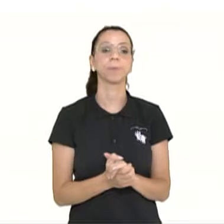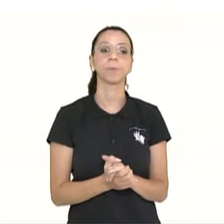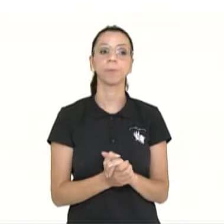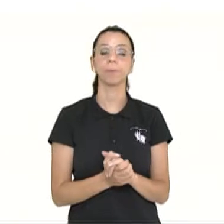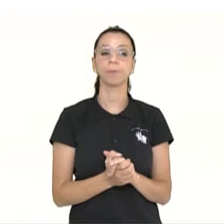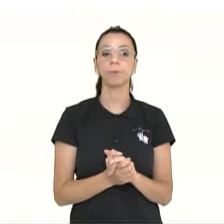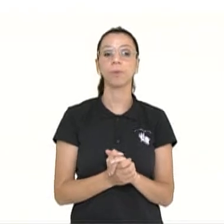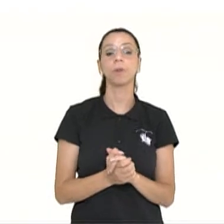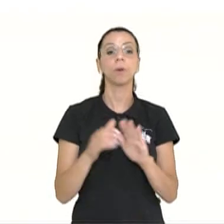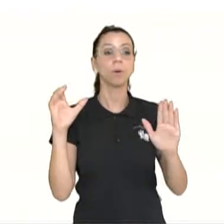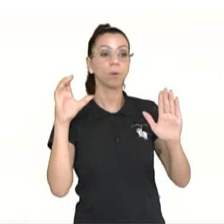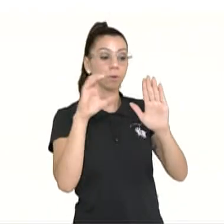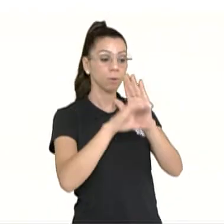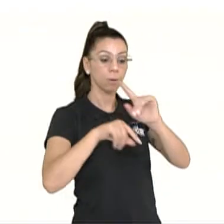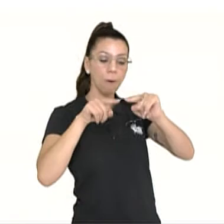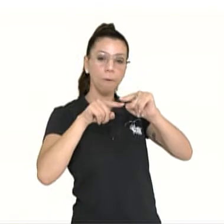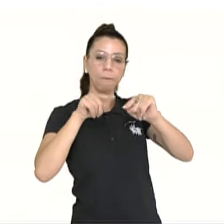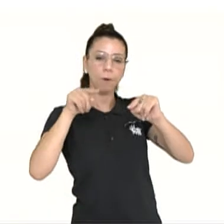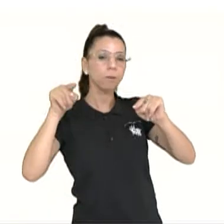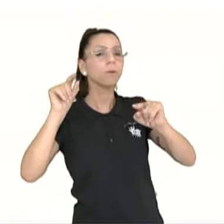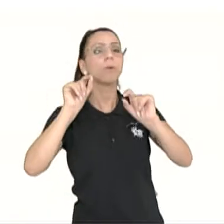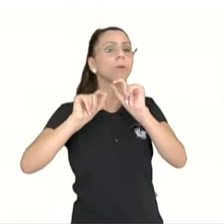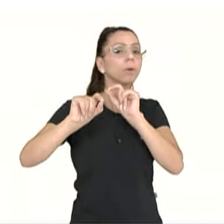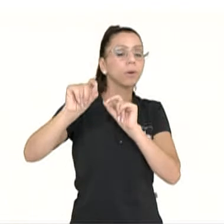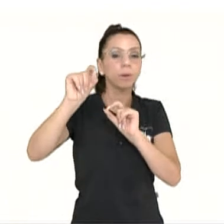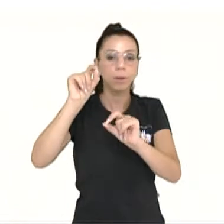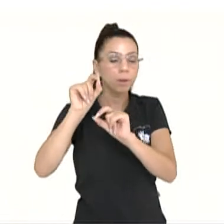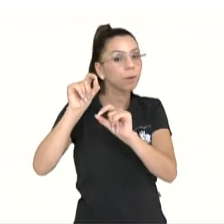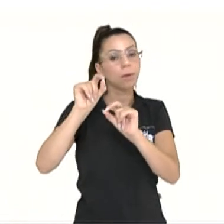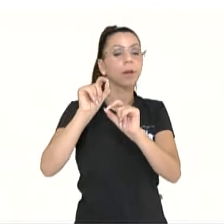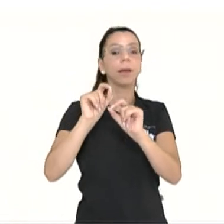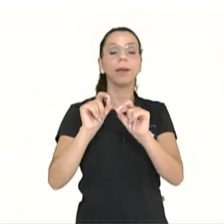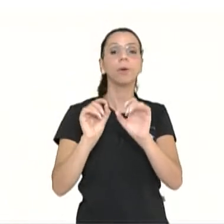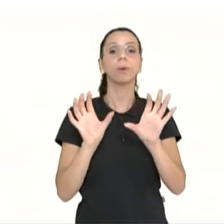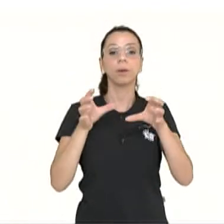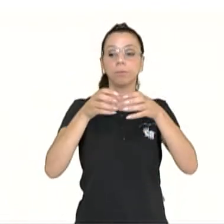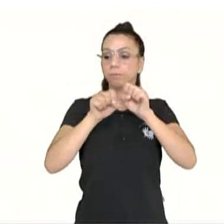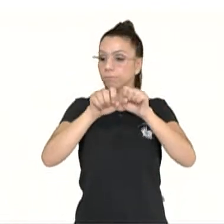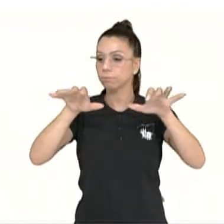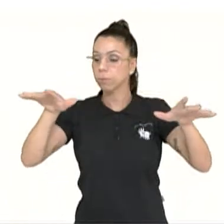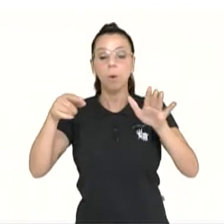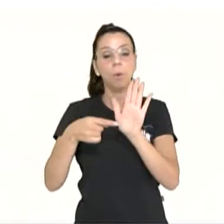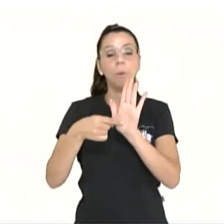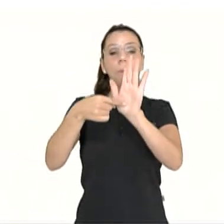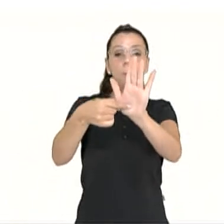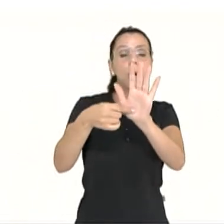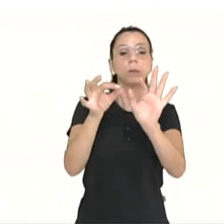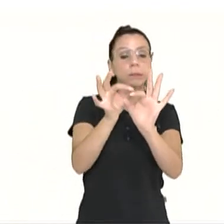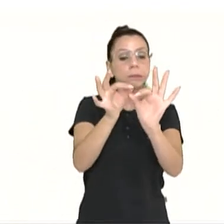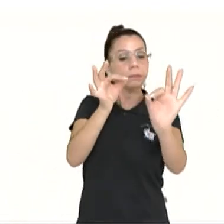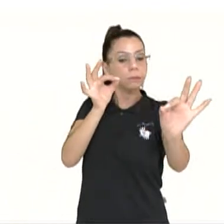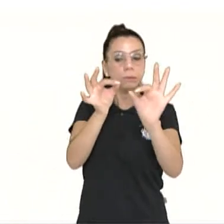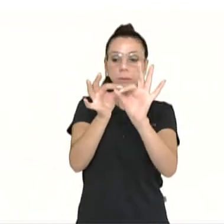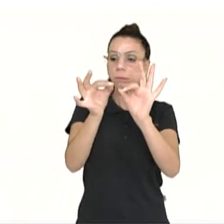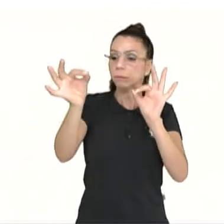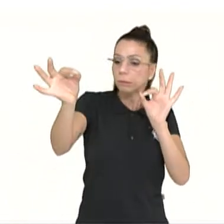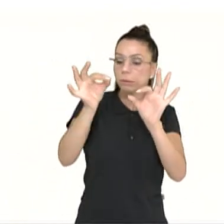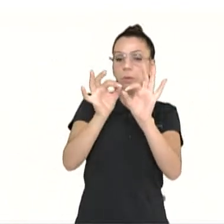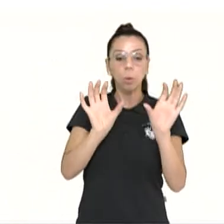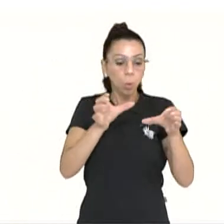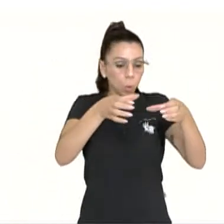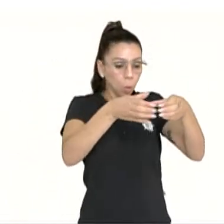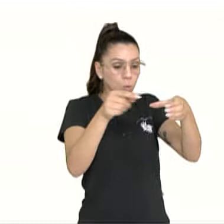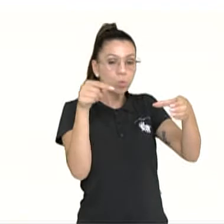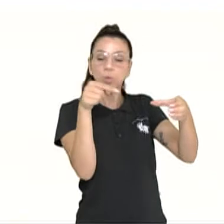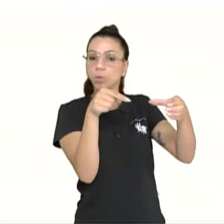o conceito de variância, que nada mais é do que uma medida de dispersão que mostra o quão distante cada valor desse conjunto,